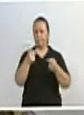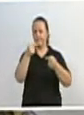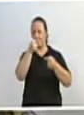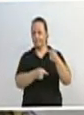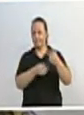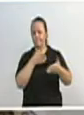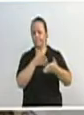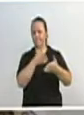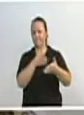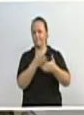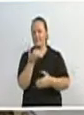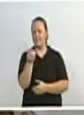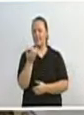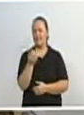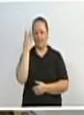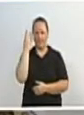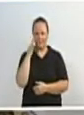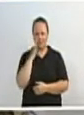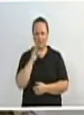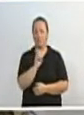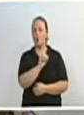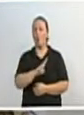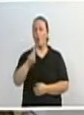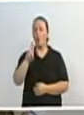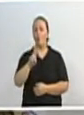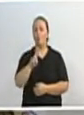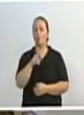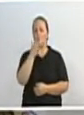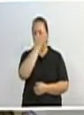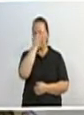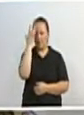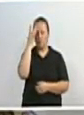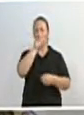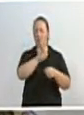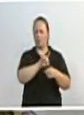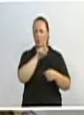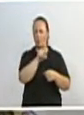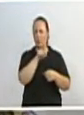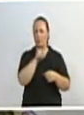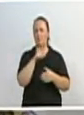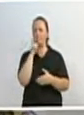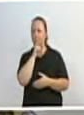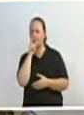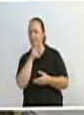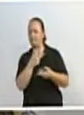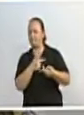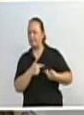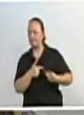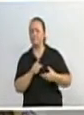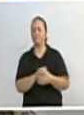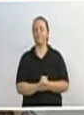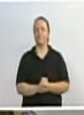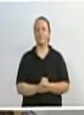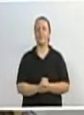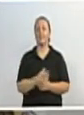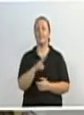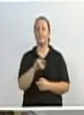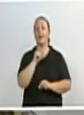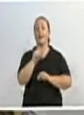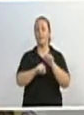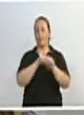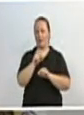a constatação de falsidade nas informações prestadas na consulta de viabilidade sujeitará